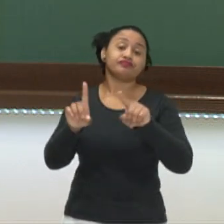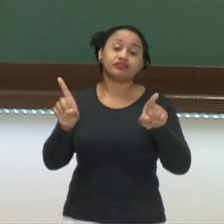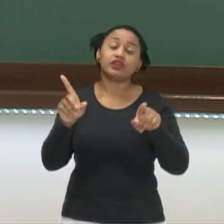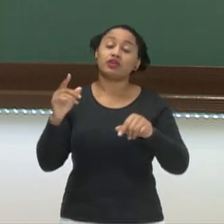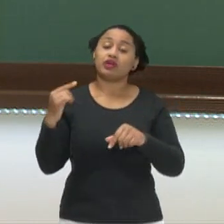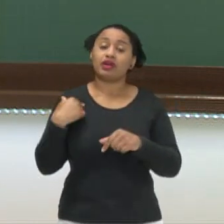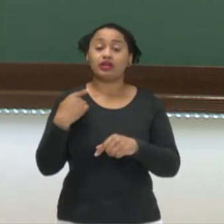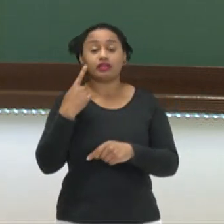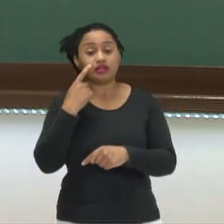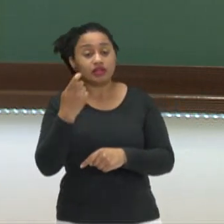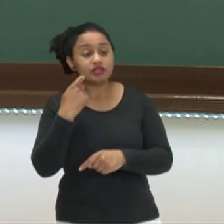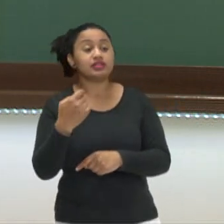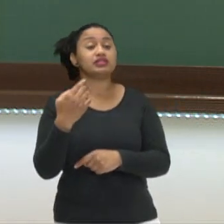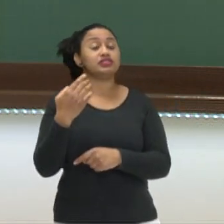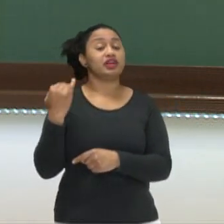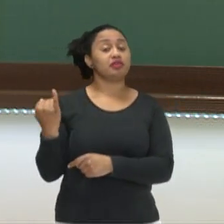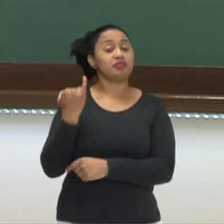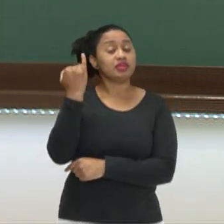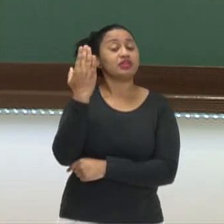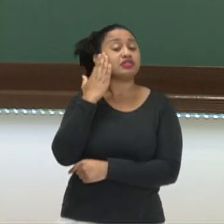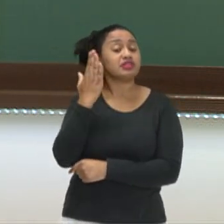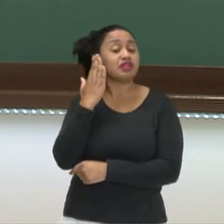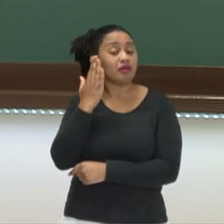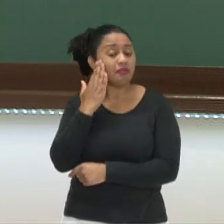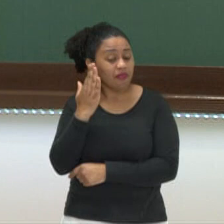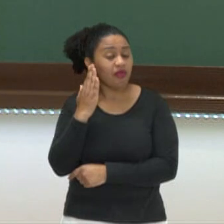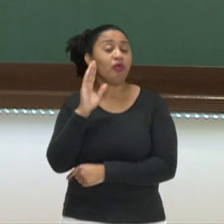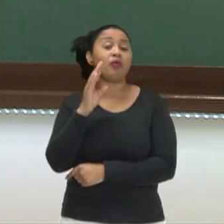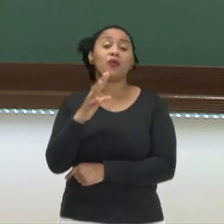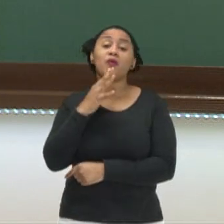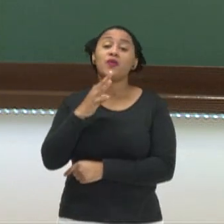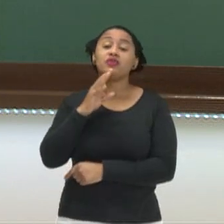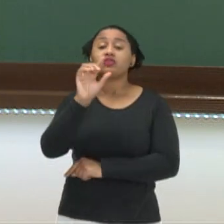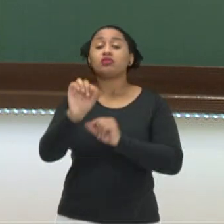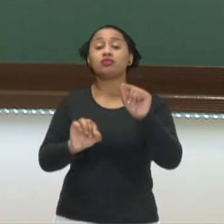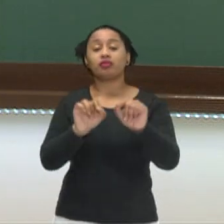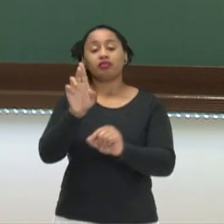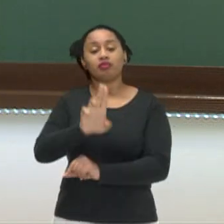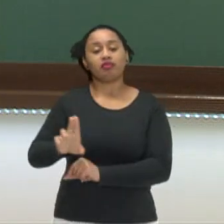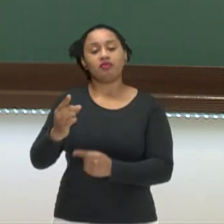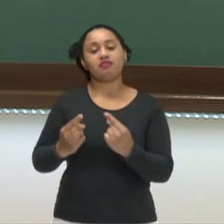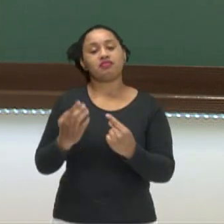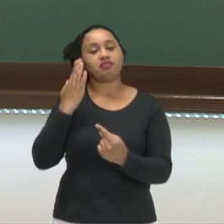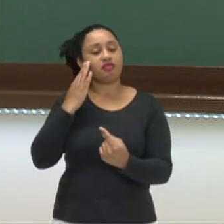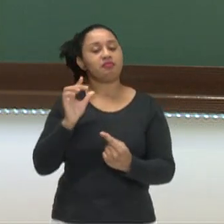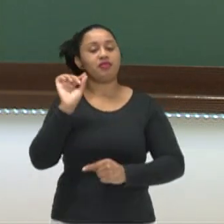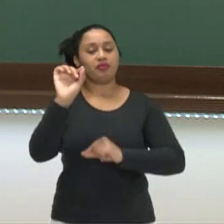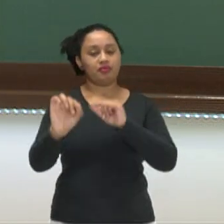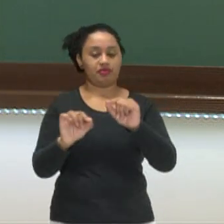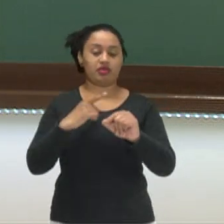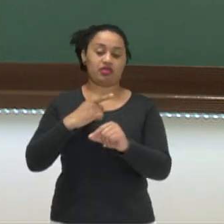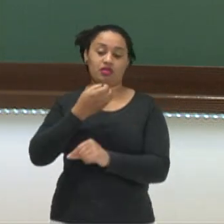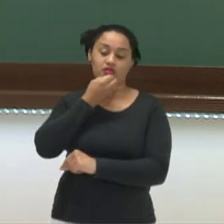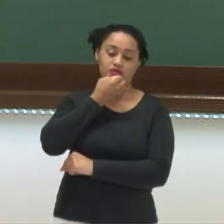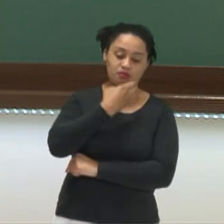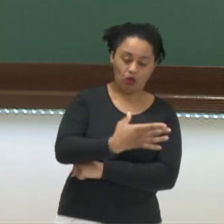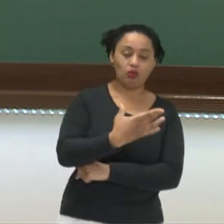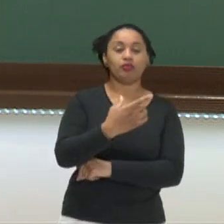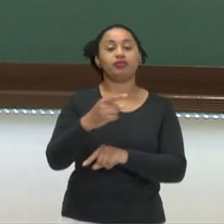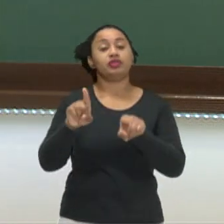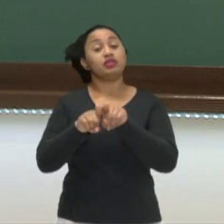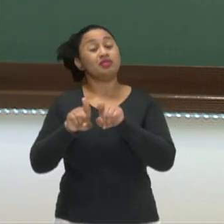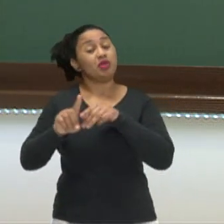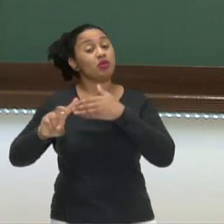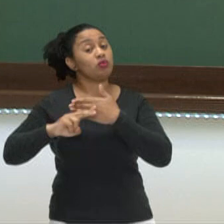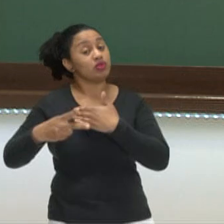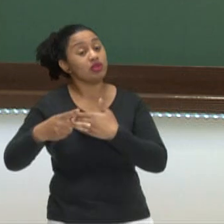muito interessante a gente conhecer aquilo que a gente vai utilizar, saber quais são os efeitos colaterais